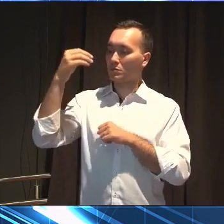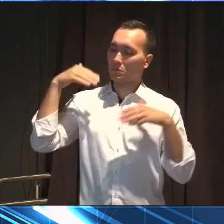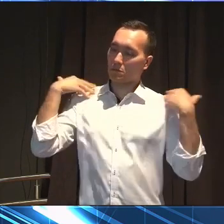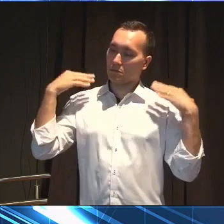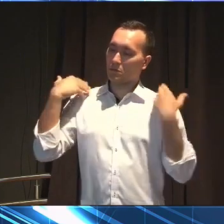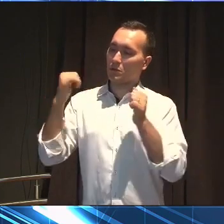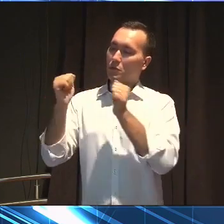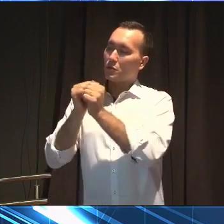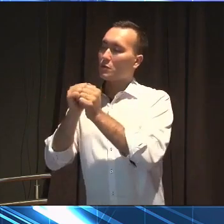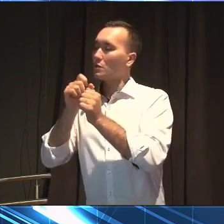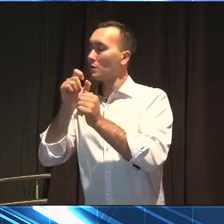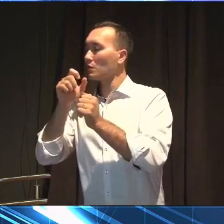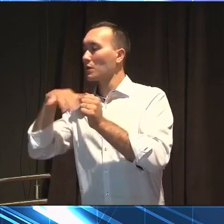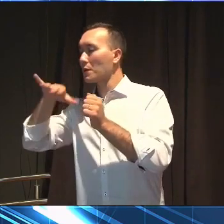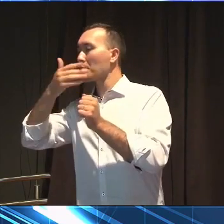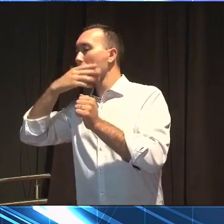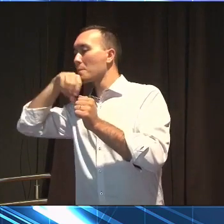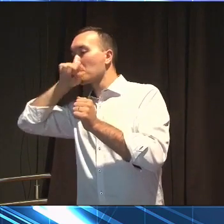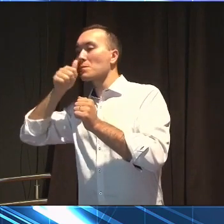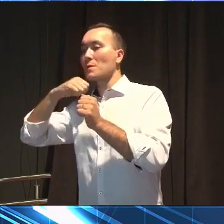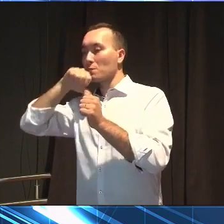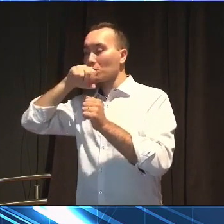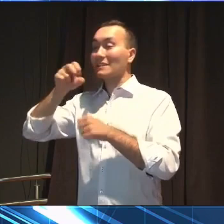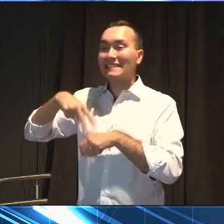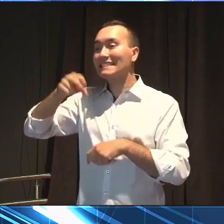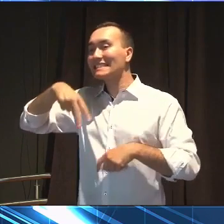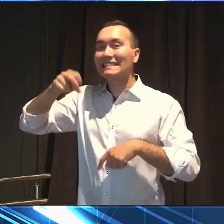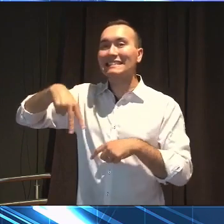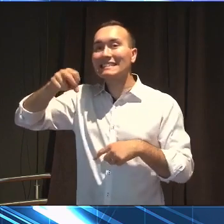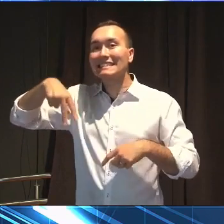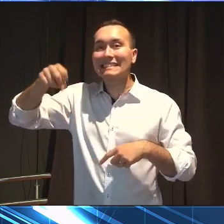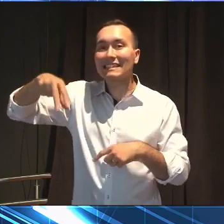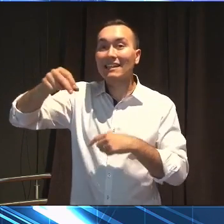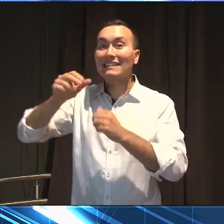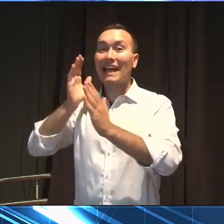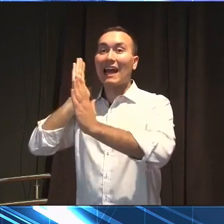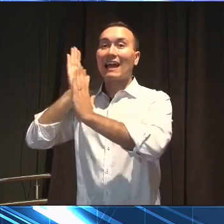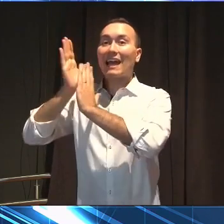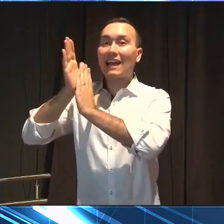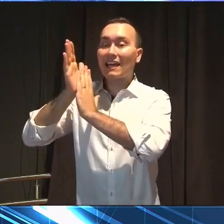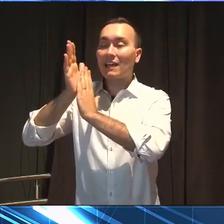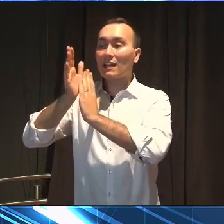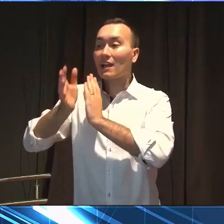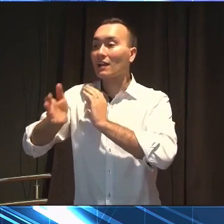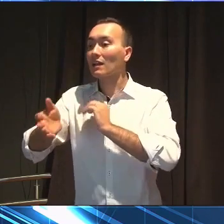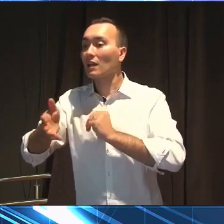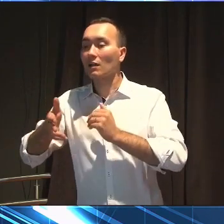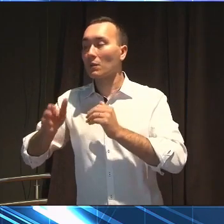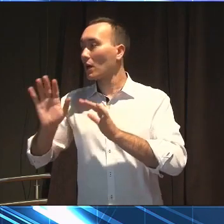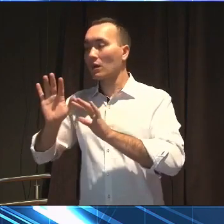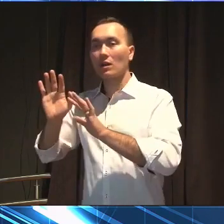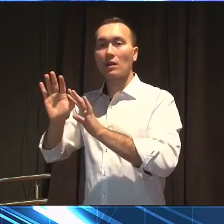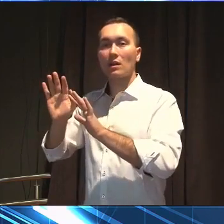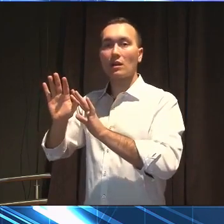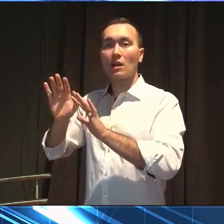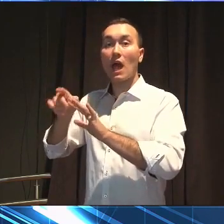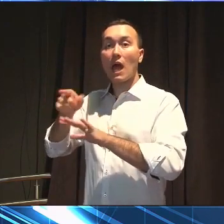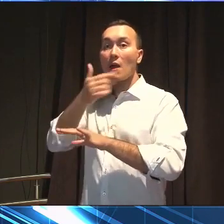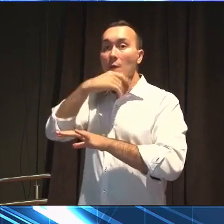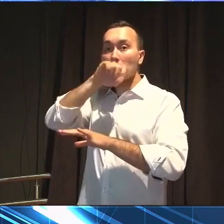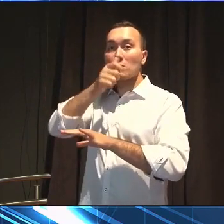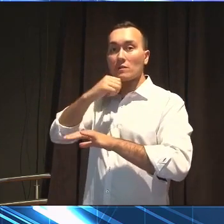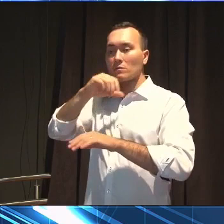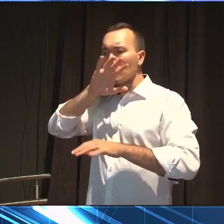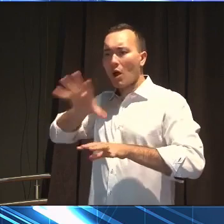praia, foi correndo para o mar e queria fazer o quê? Beber aquela água salgada. Qual foi o puxão de orelha que ela